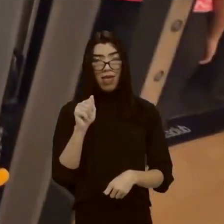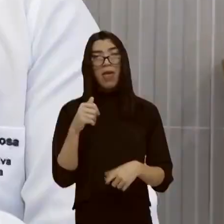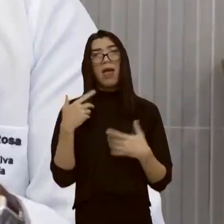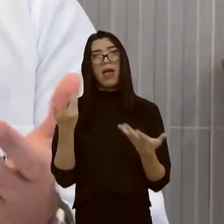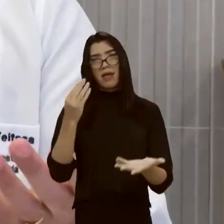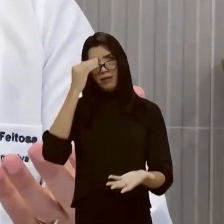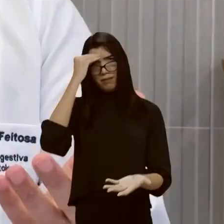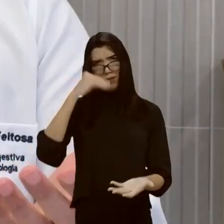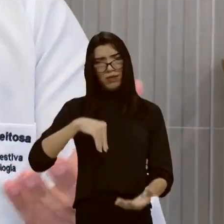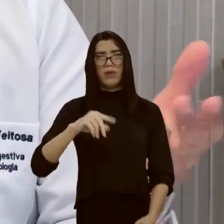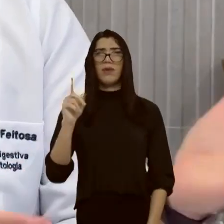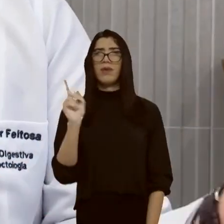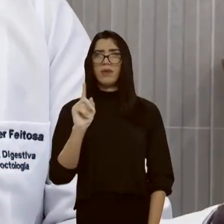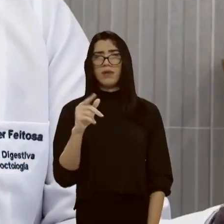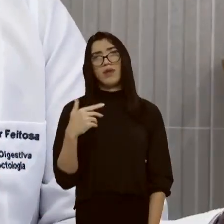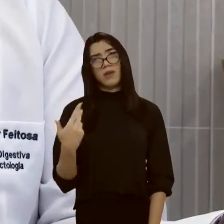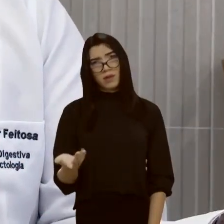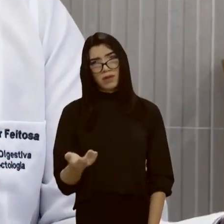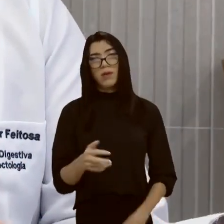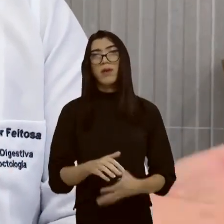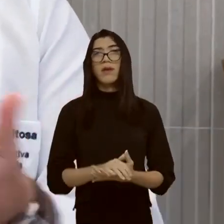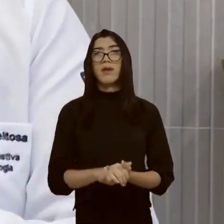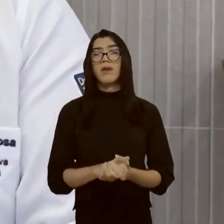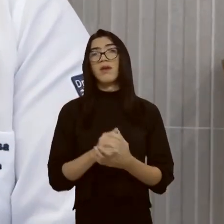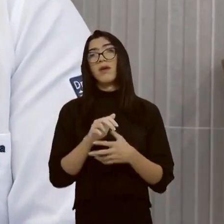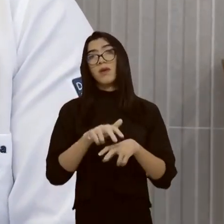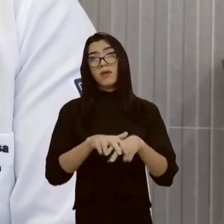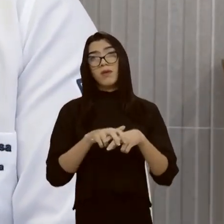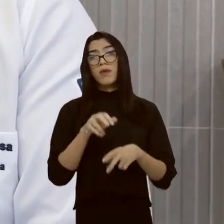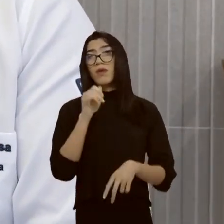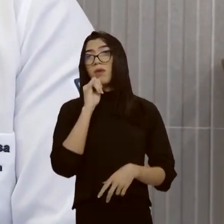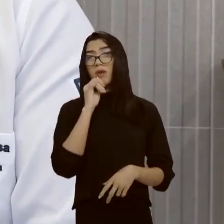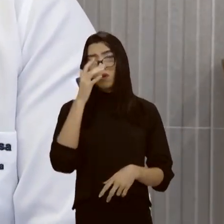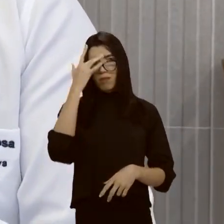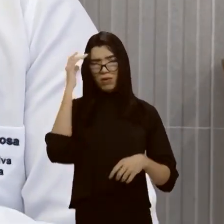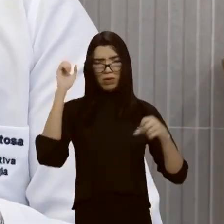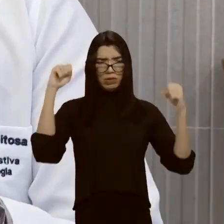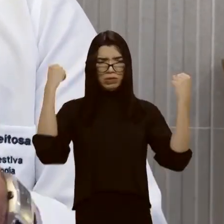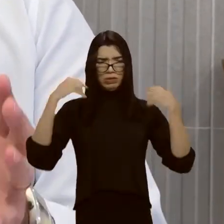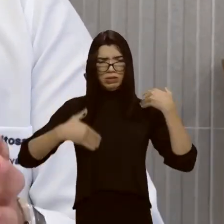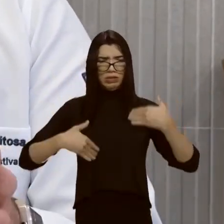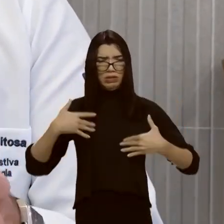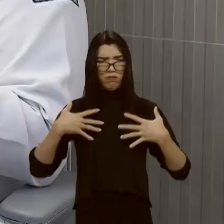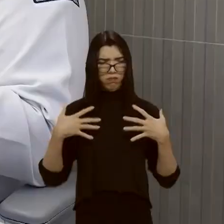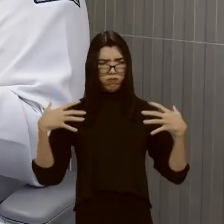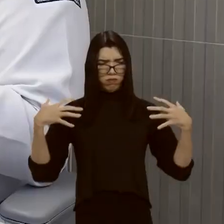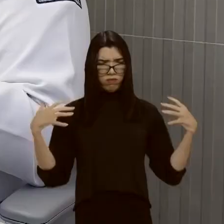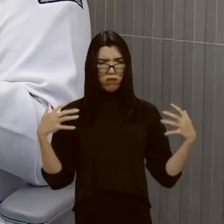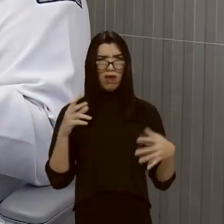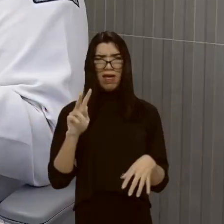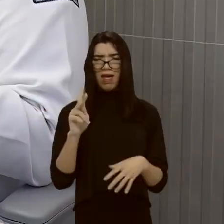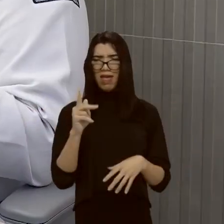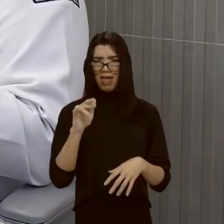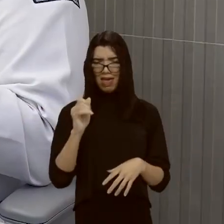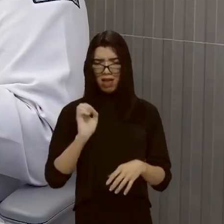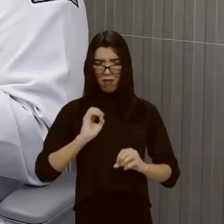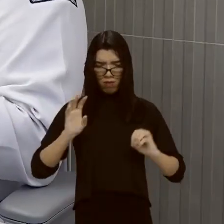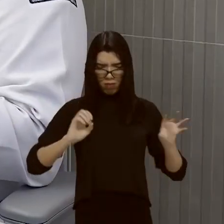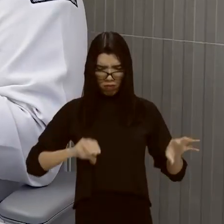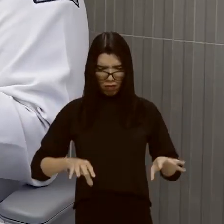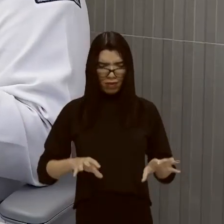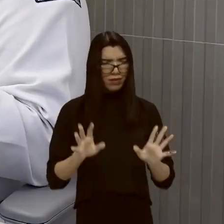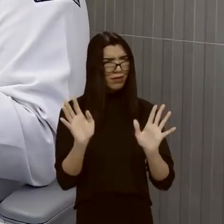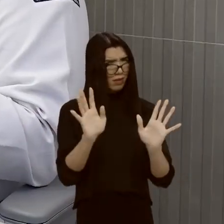de lado. Se fosse assim, todo fisiculturista ele ia ter uma hérnia, né? Não é bem assim. O paciente ele pode fazer